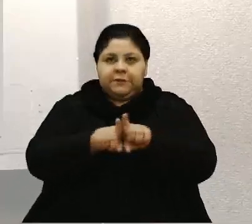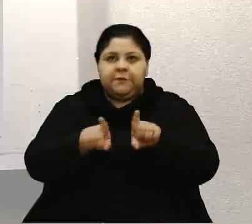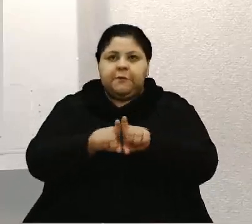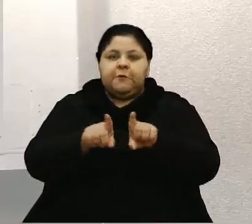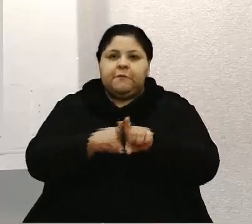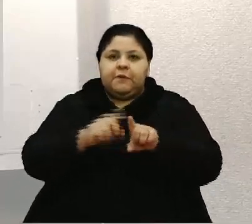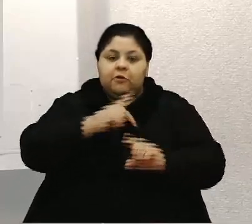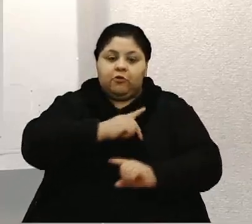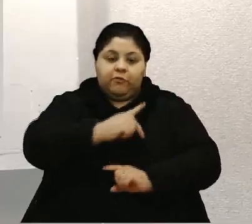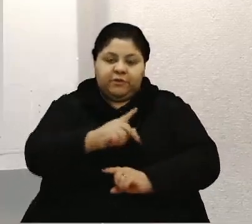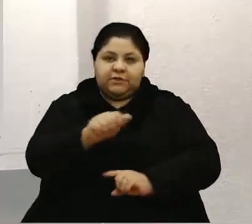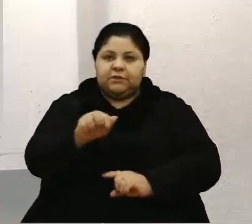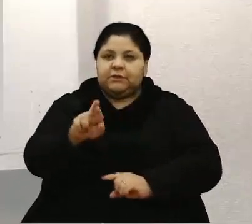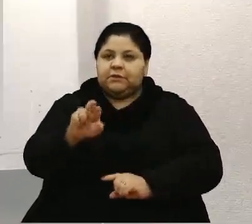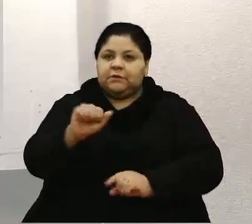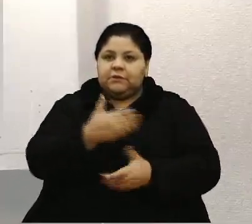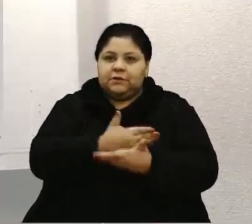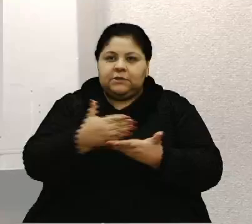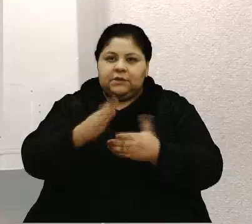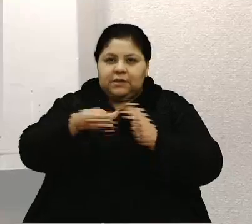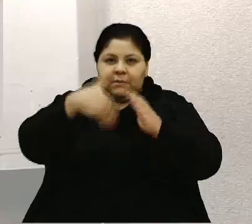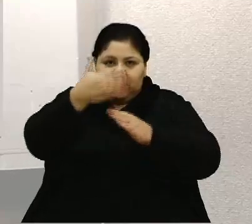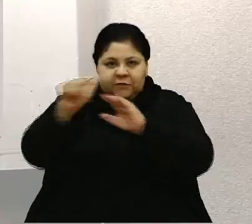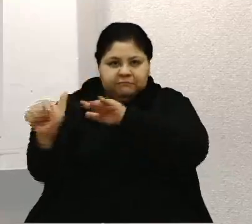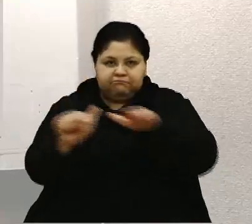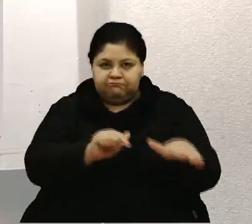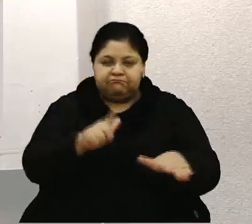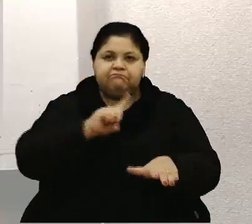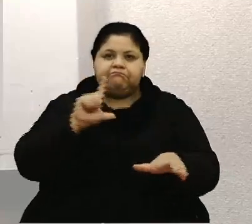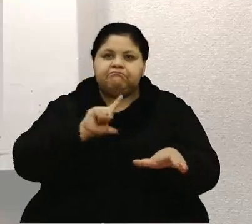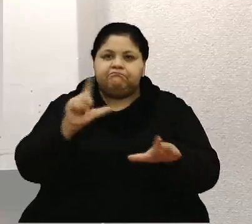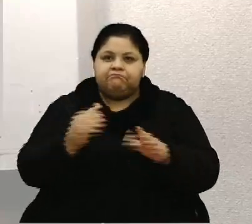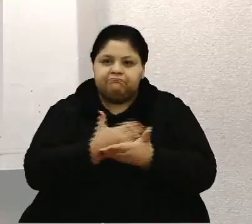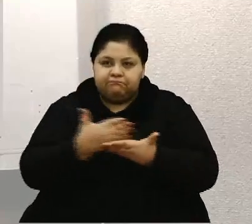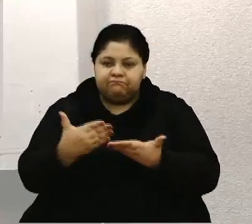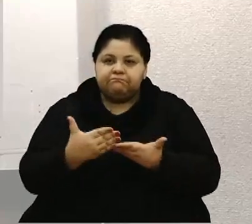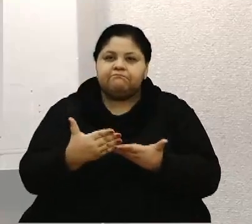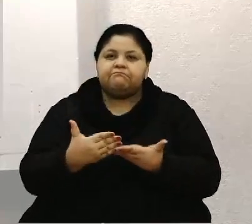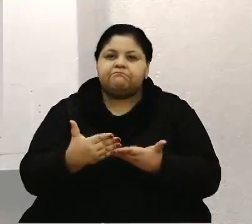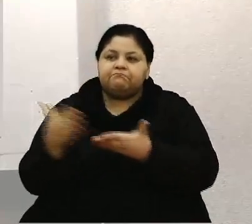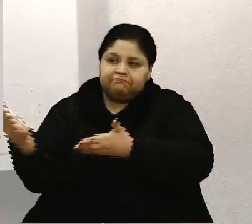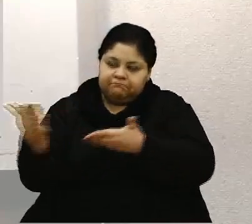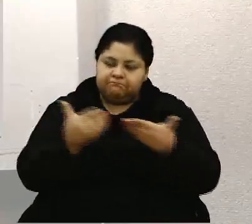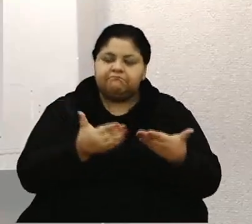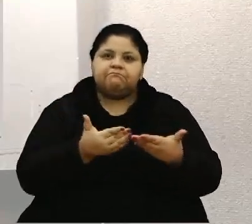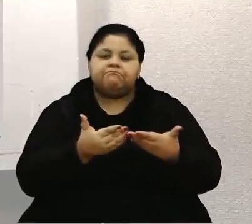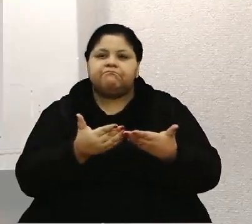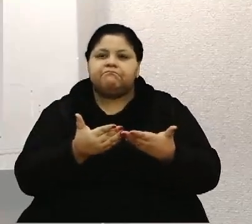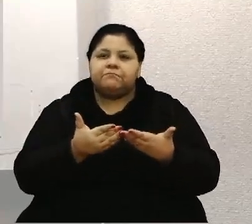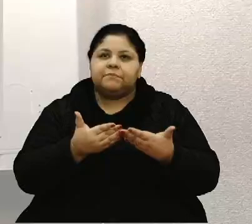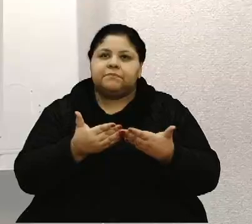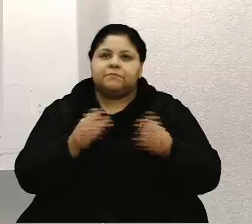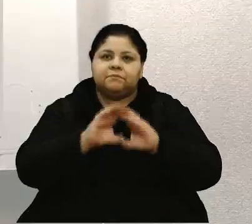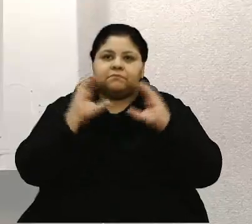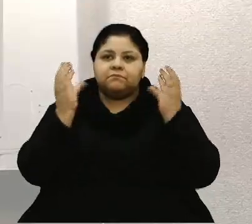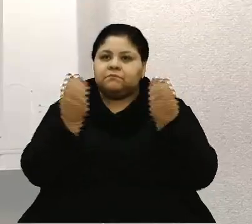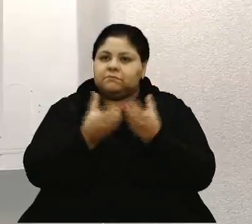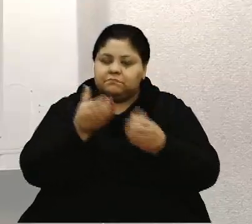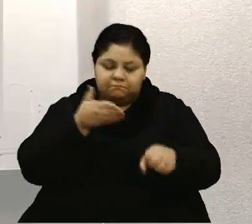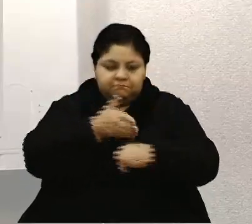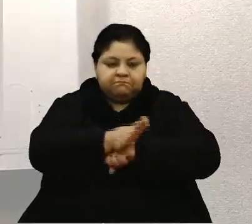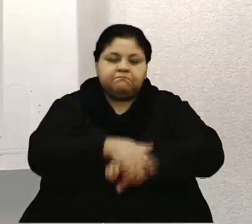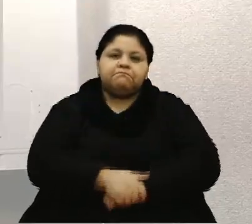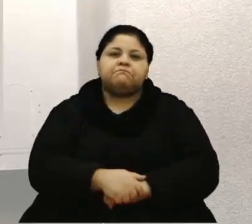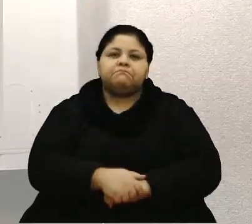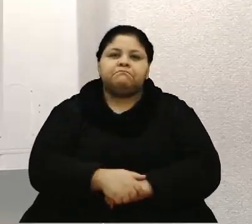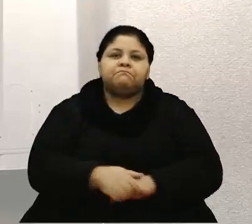iniciar, né? Não essa sexta-feira, na próxima, teremos a abertura, então sejam muito bem-vindos e que a comunidade inteira participe.